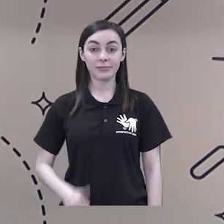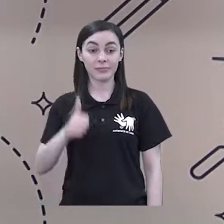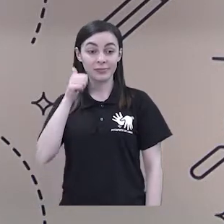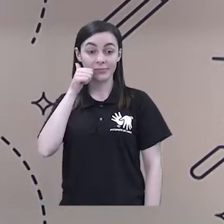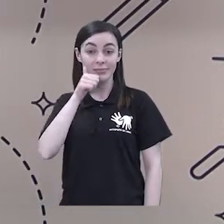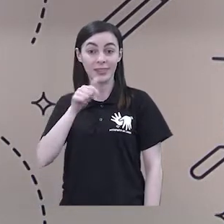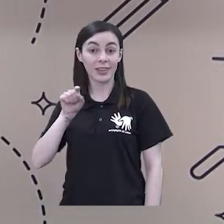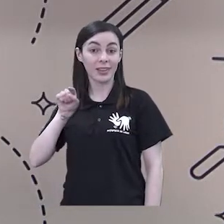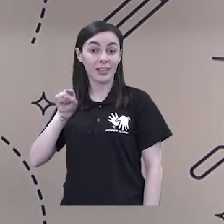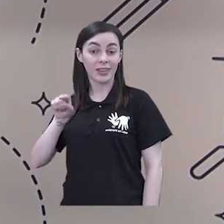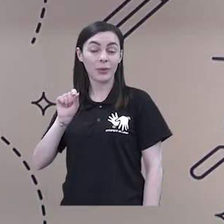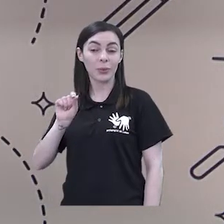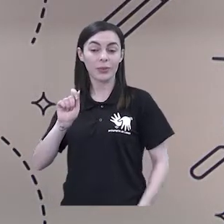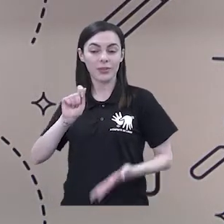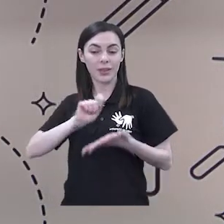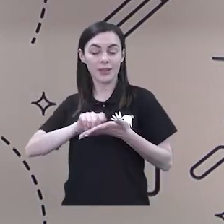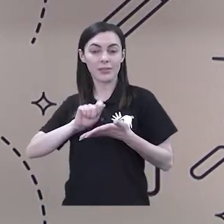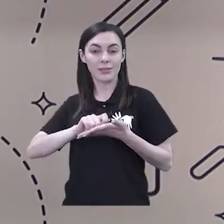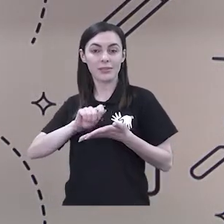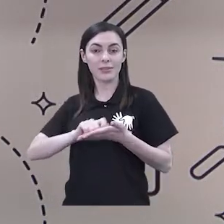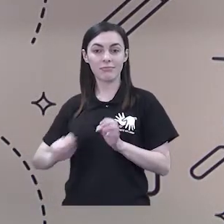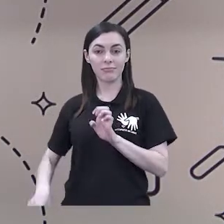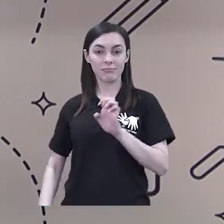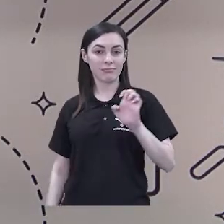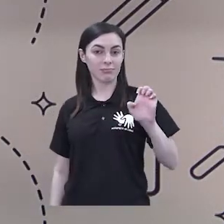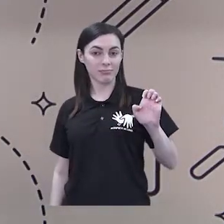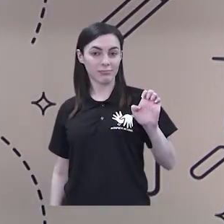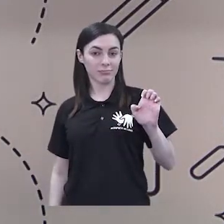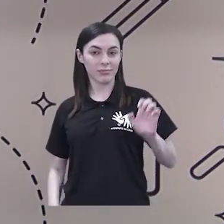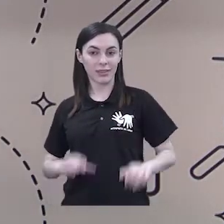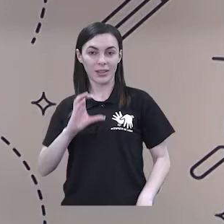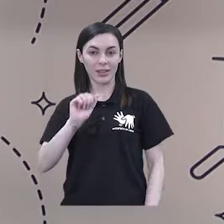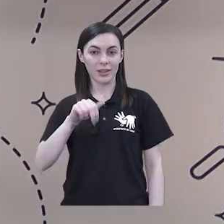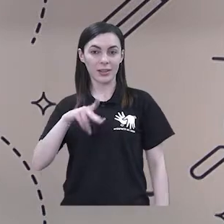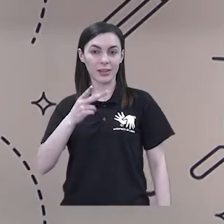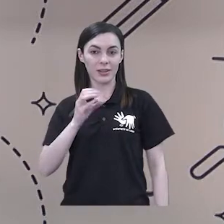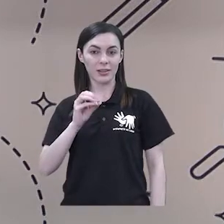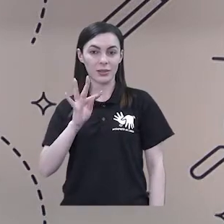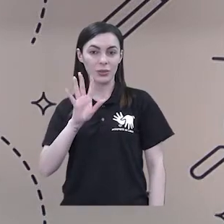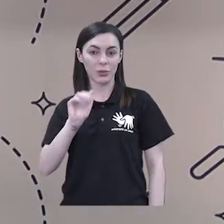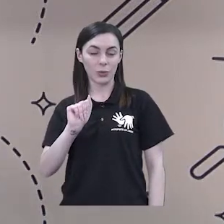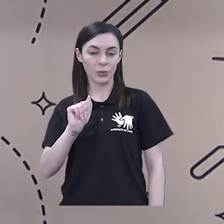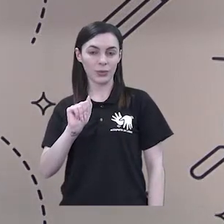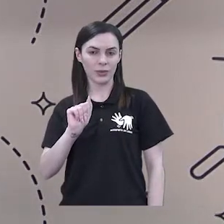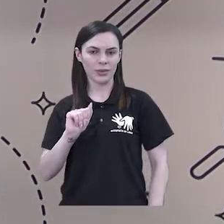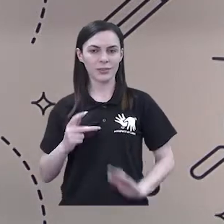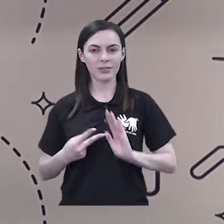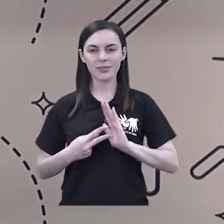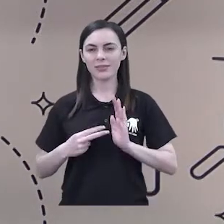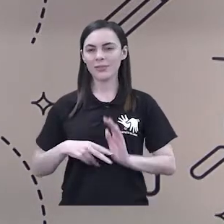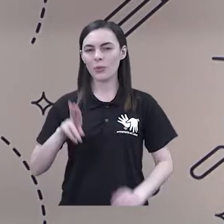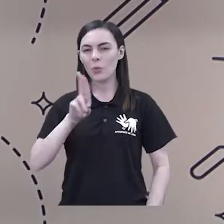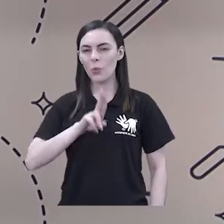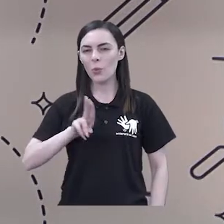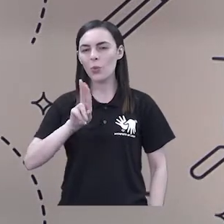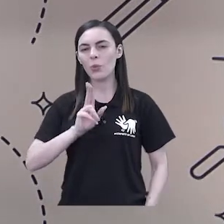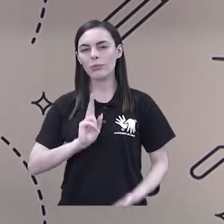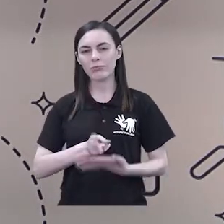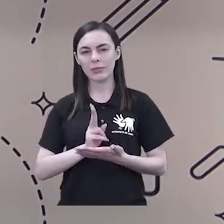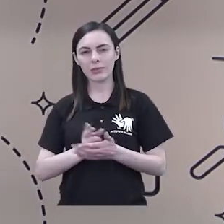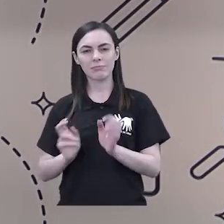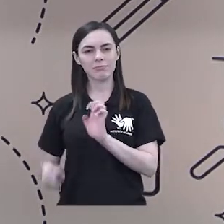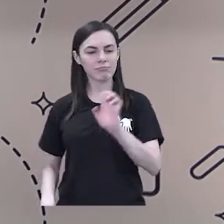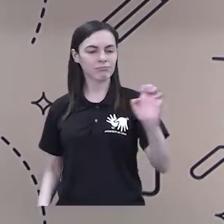Ela é canhota. O que é canhota? É alguém que utiliza mais a mão esquerda, o